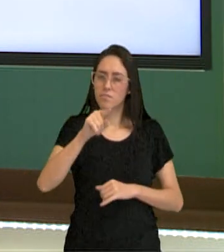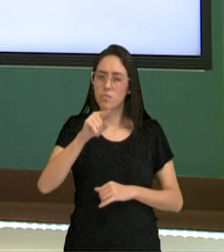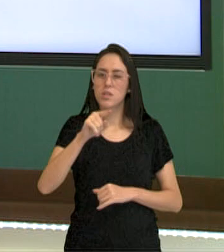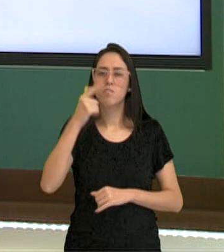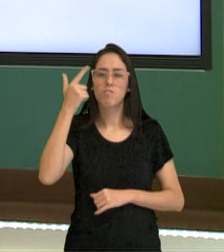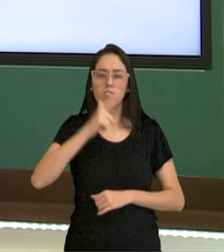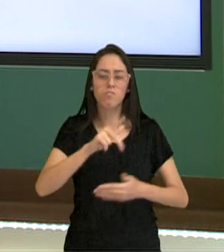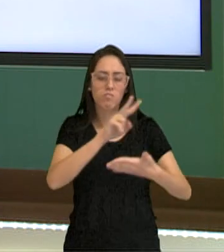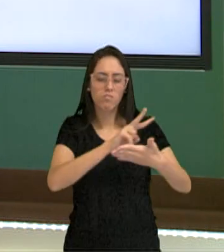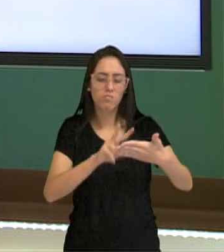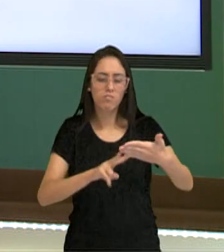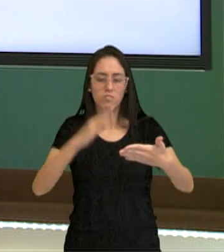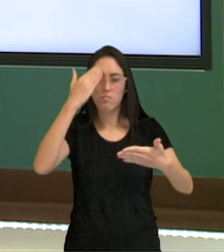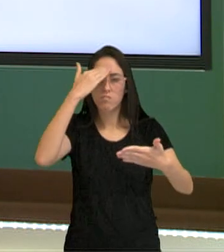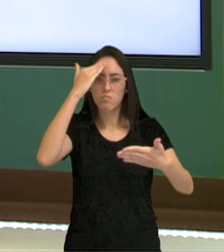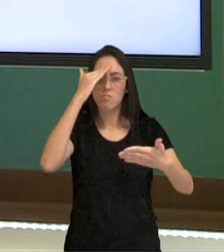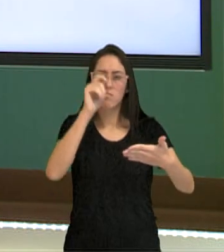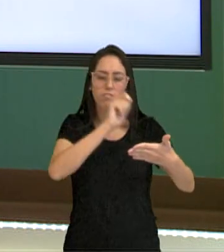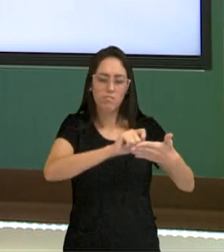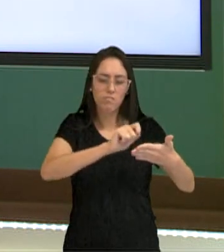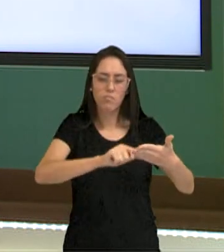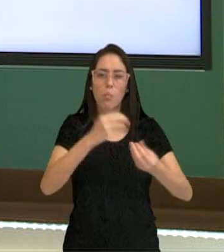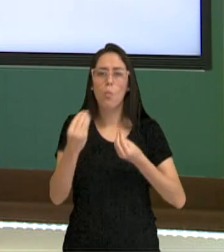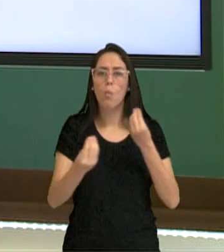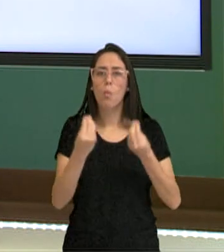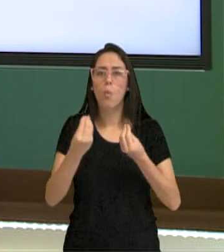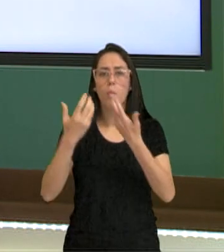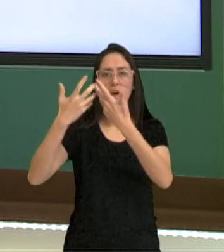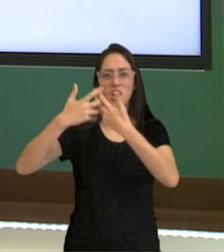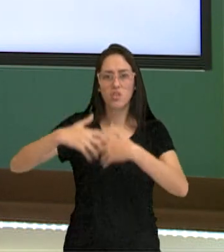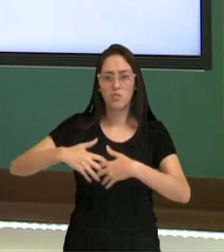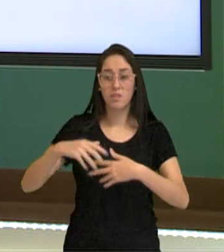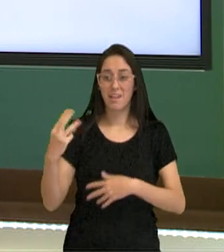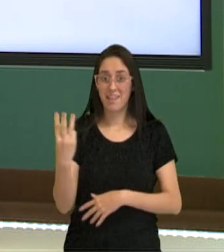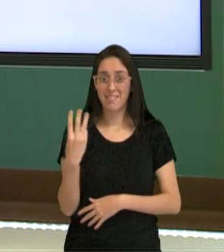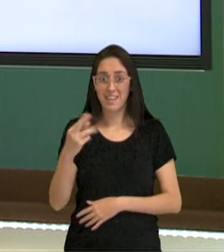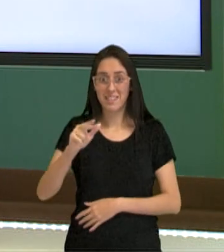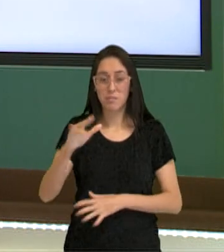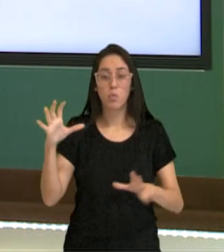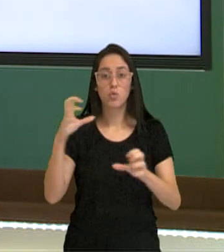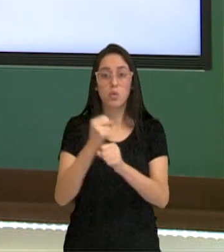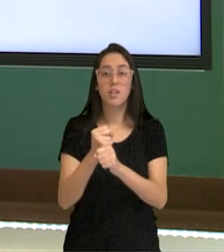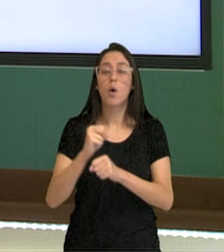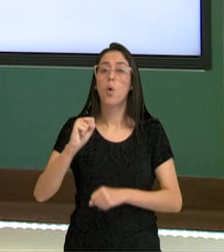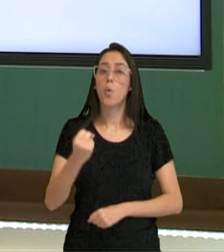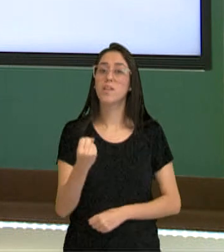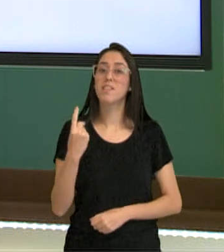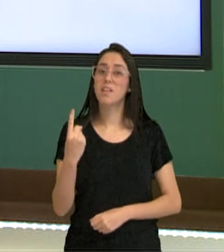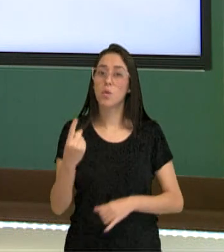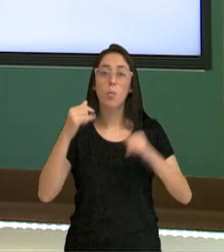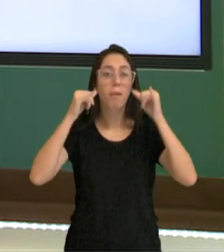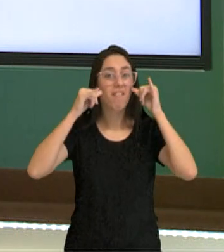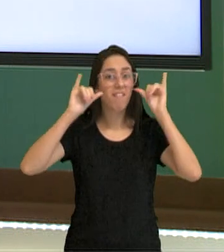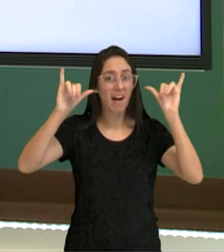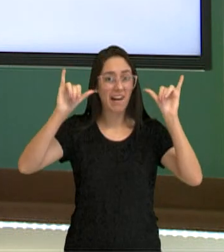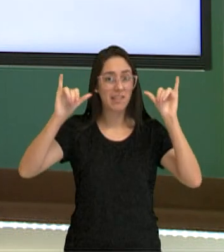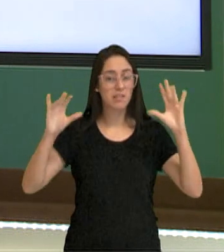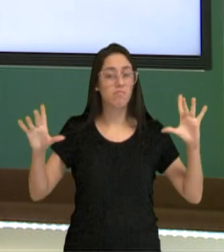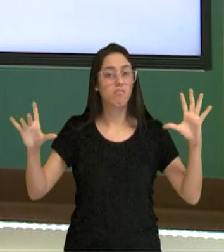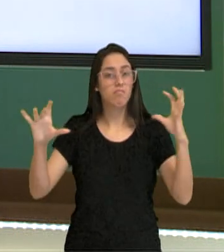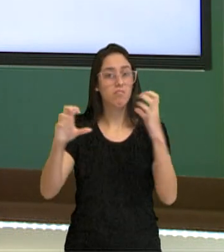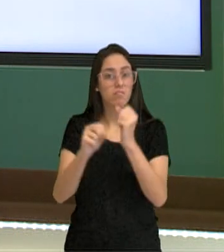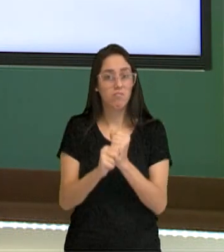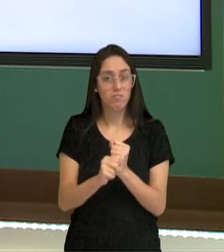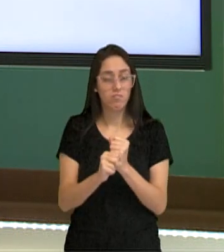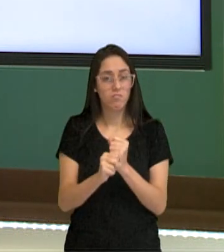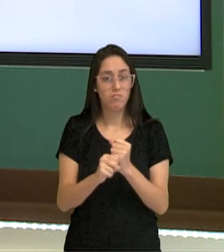aí, registra alguma coisa. Os três juntos receberam 81 vacas. Juntos significa que se eu somar a